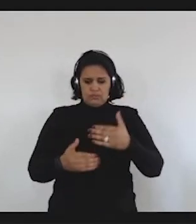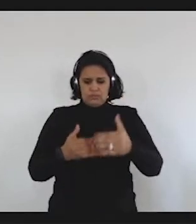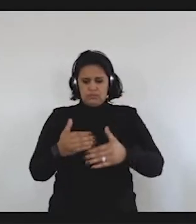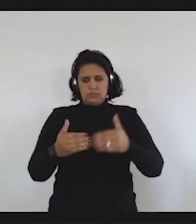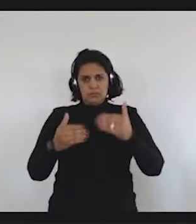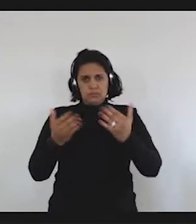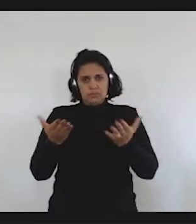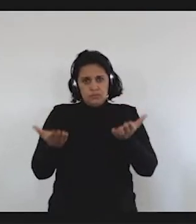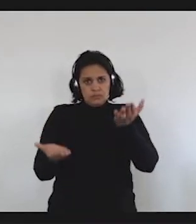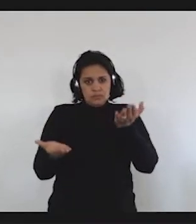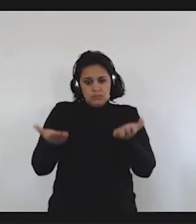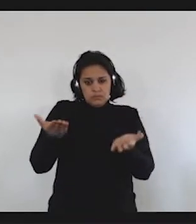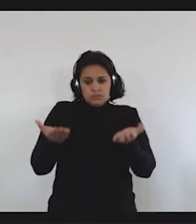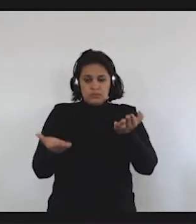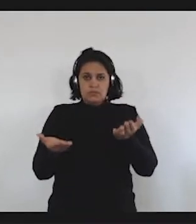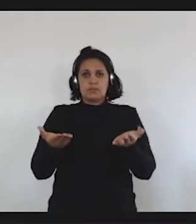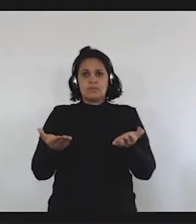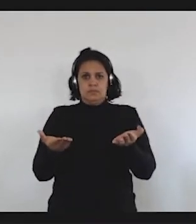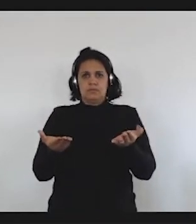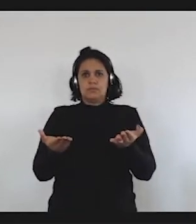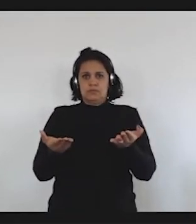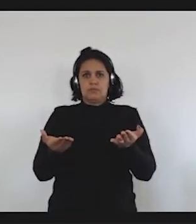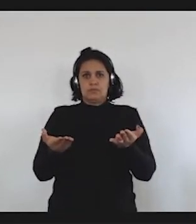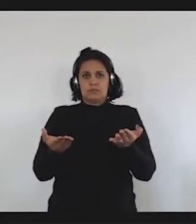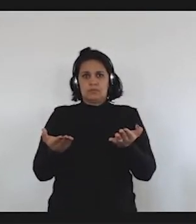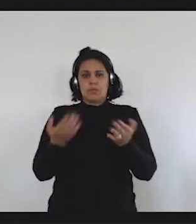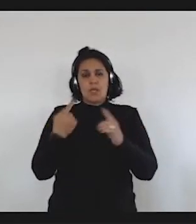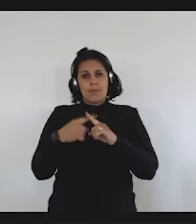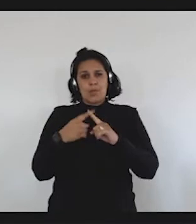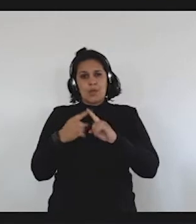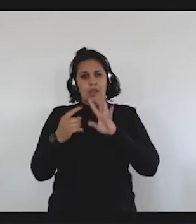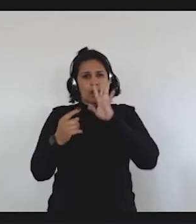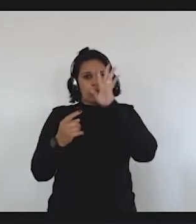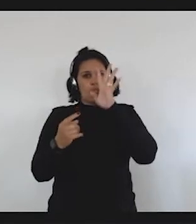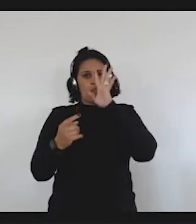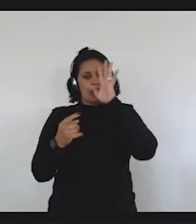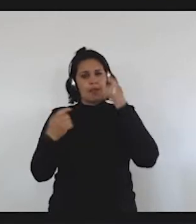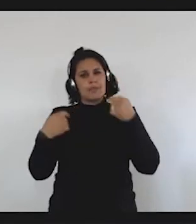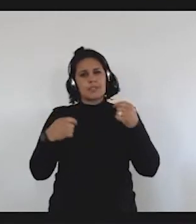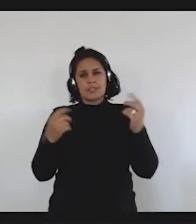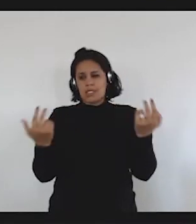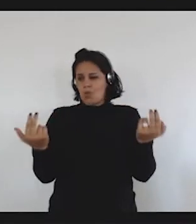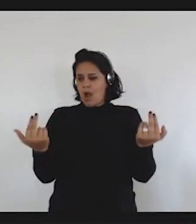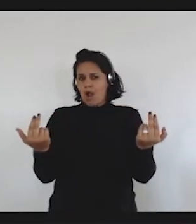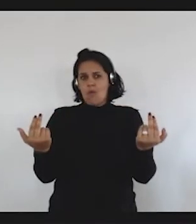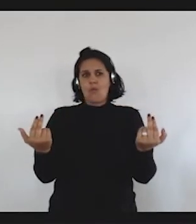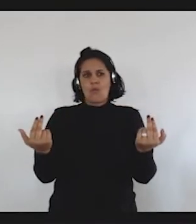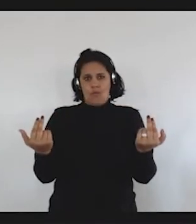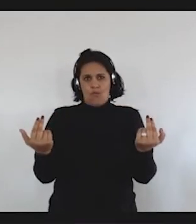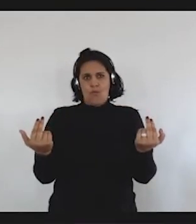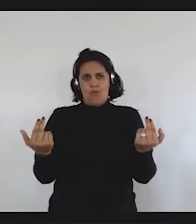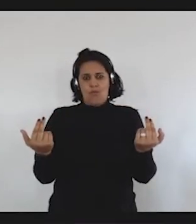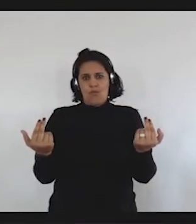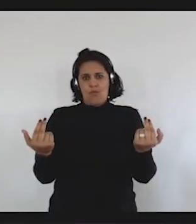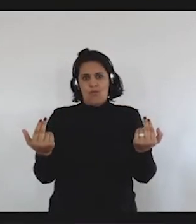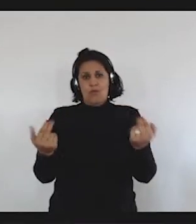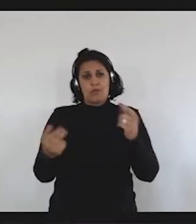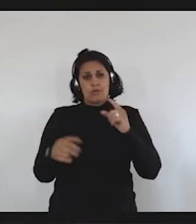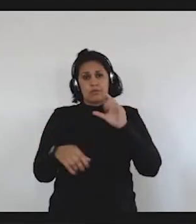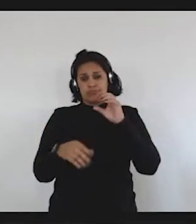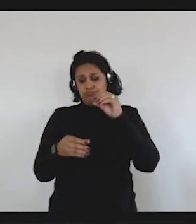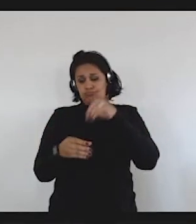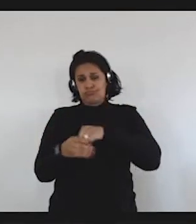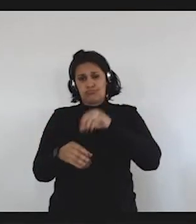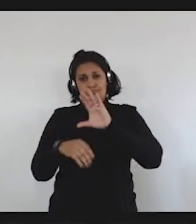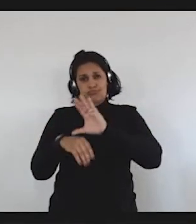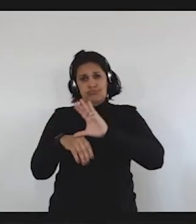que haja uma interferência proporcional, como se idealiza na própria Constituição